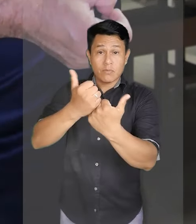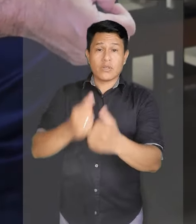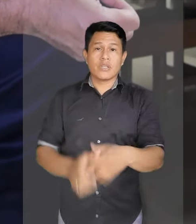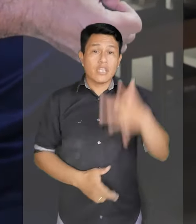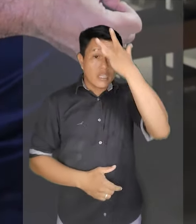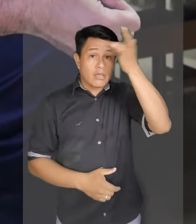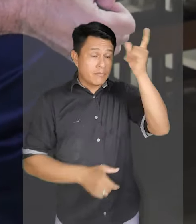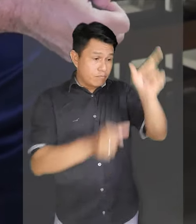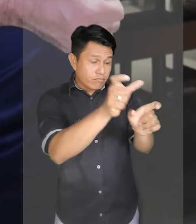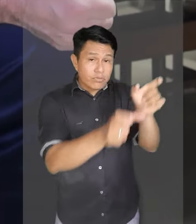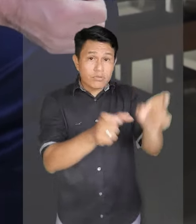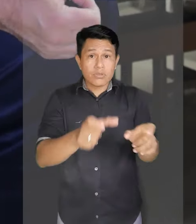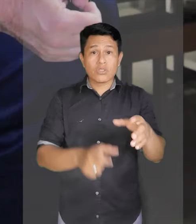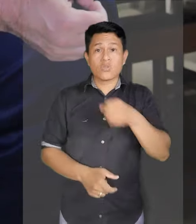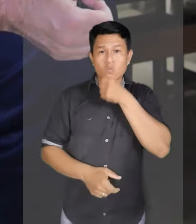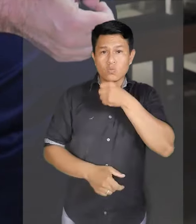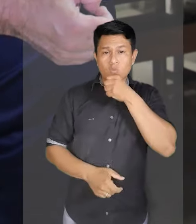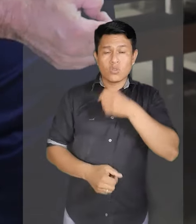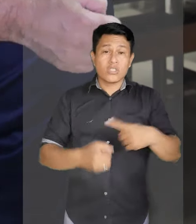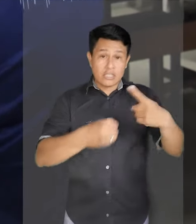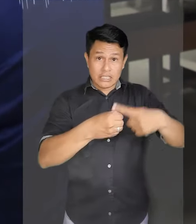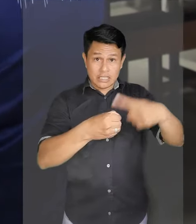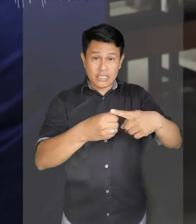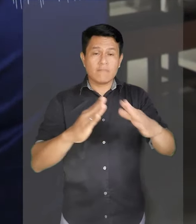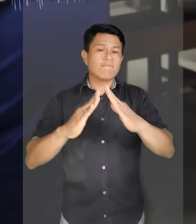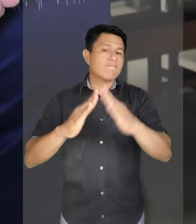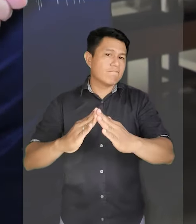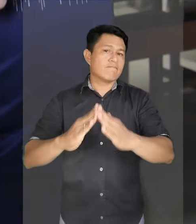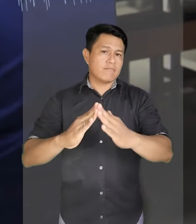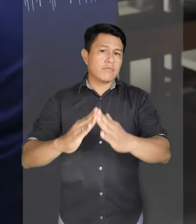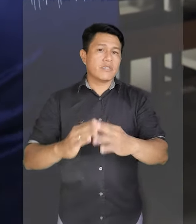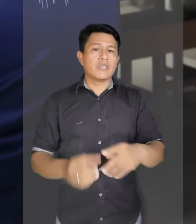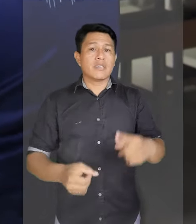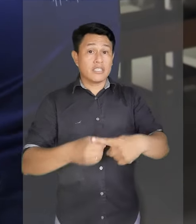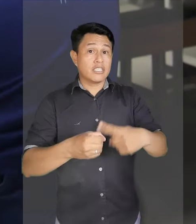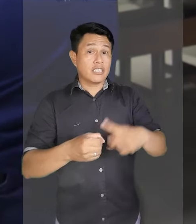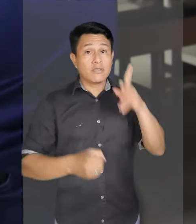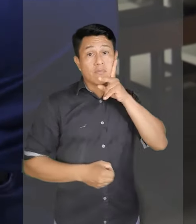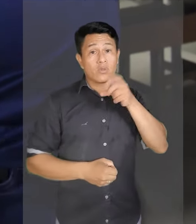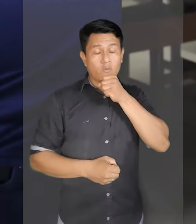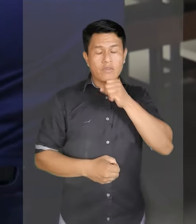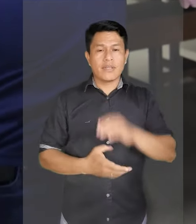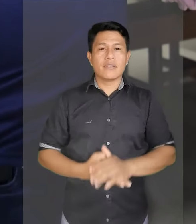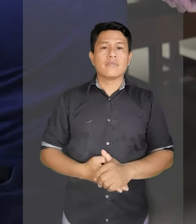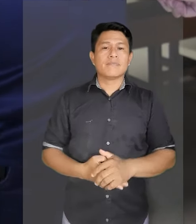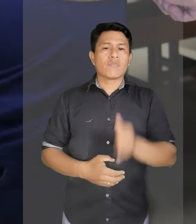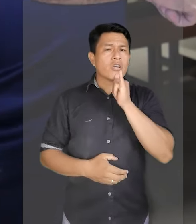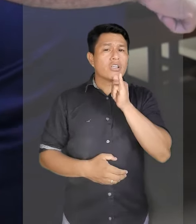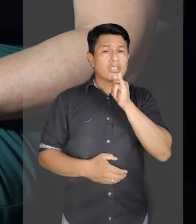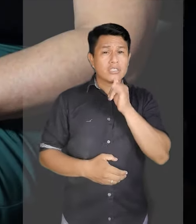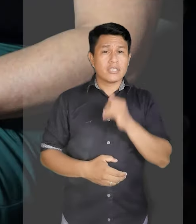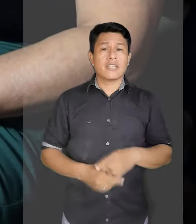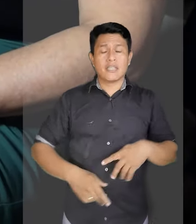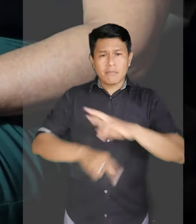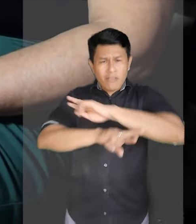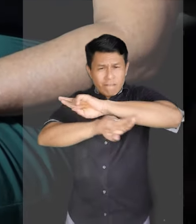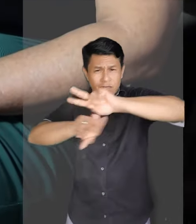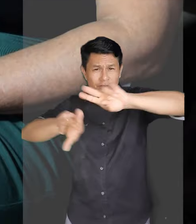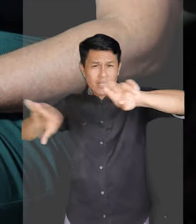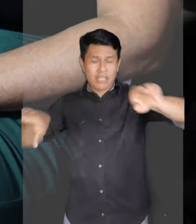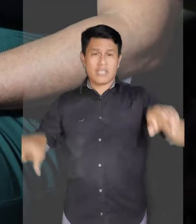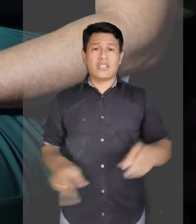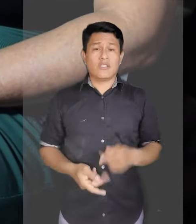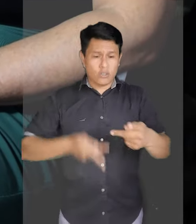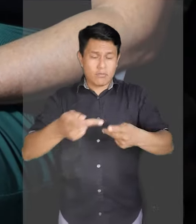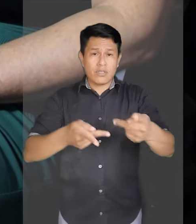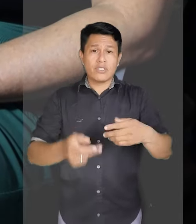membro da Comissão do Idoso da Câmara Municipal. Grandes projetos que você vê executado hoje teve a